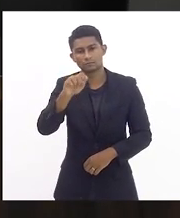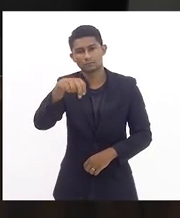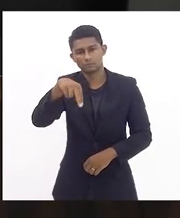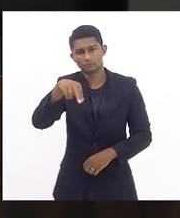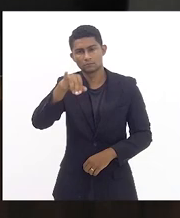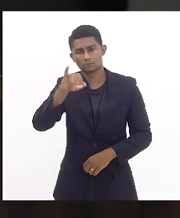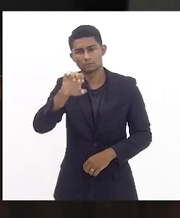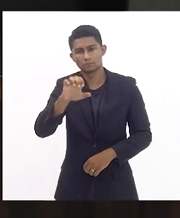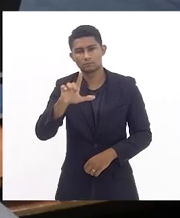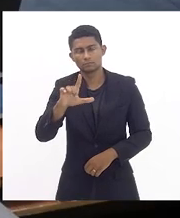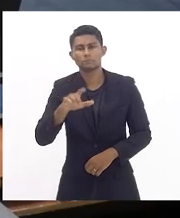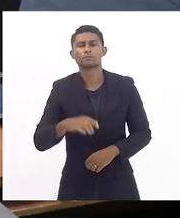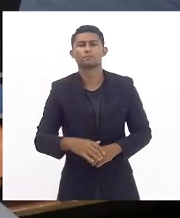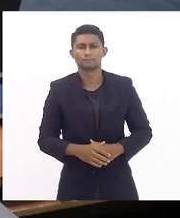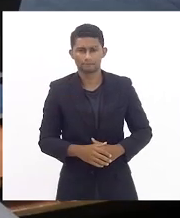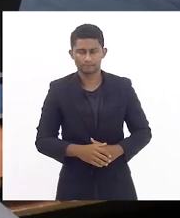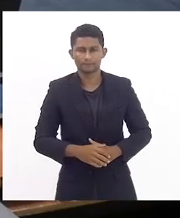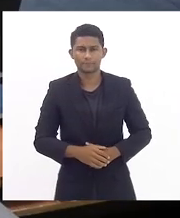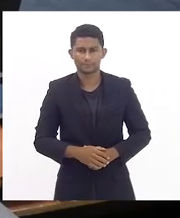Librelon.